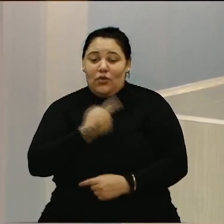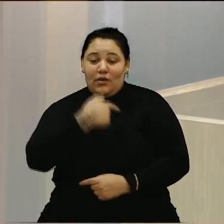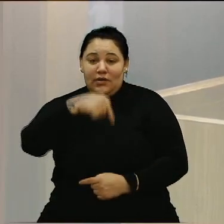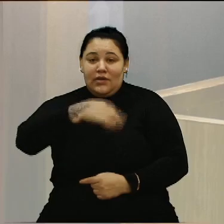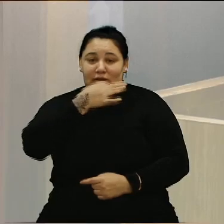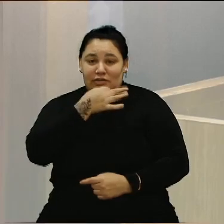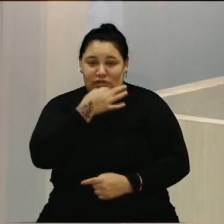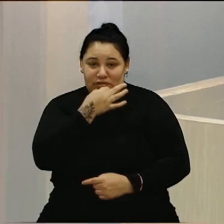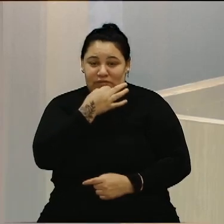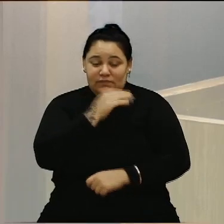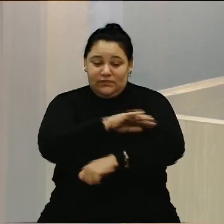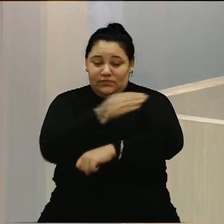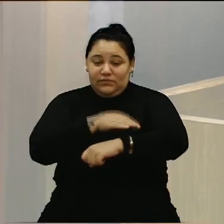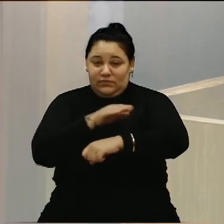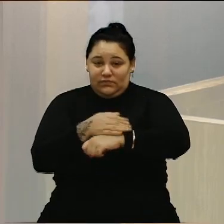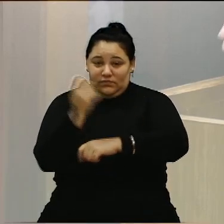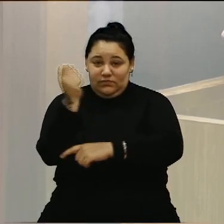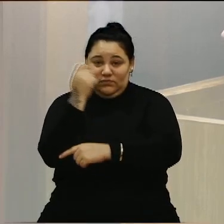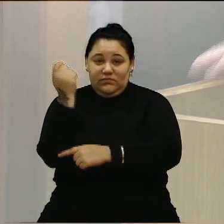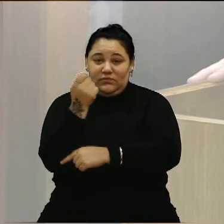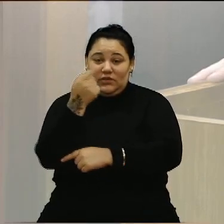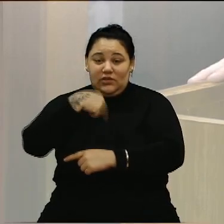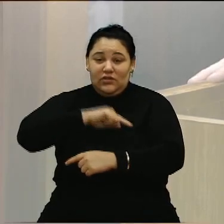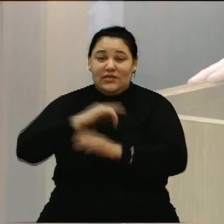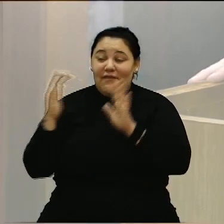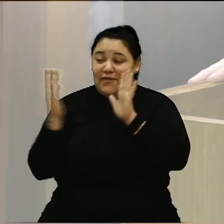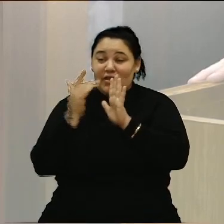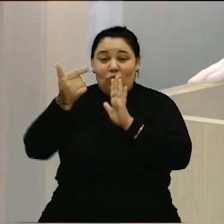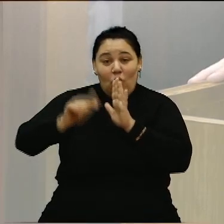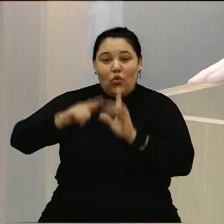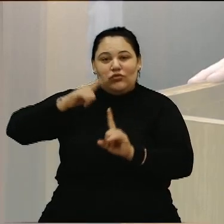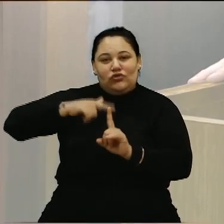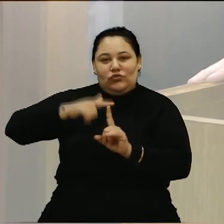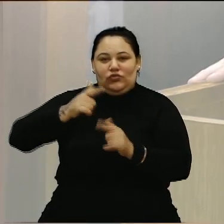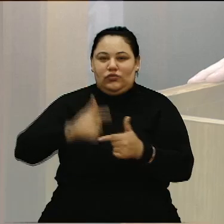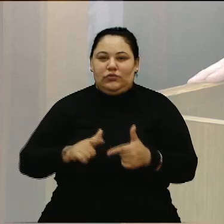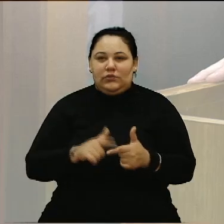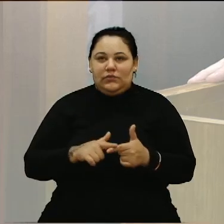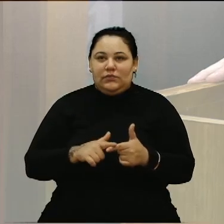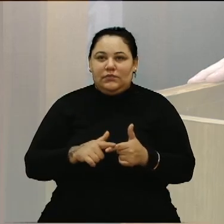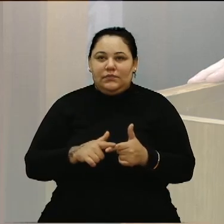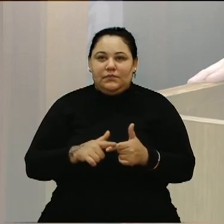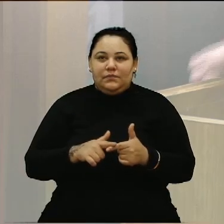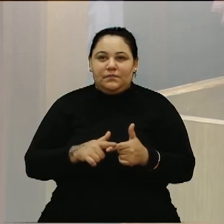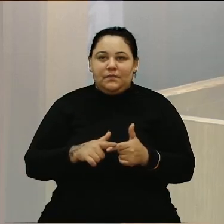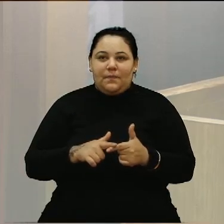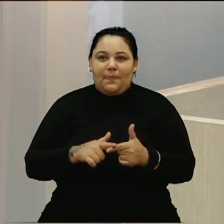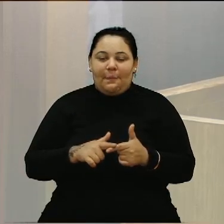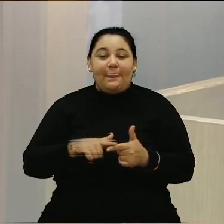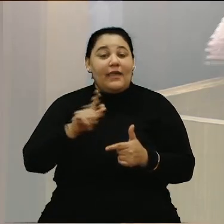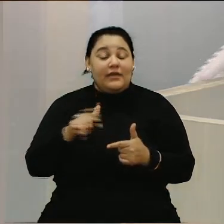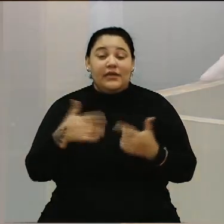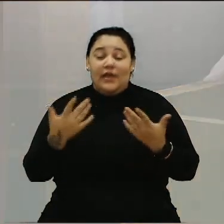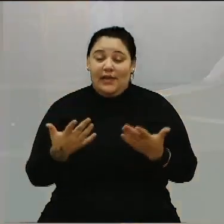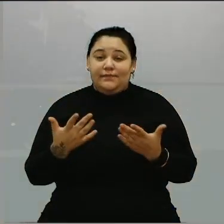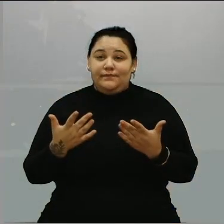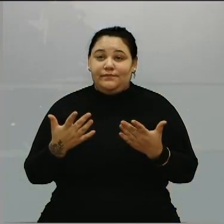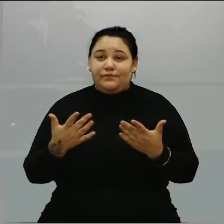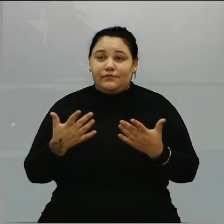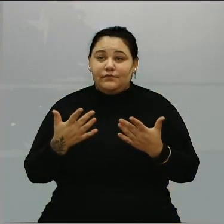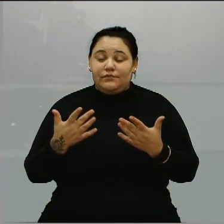na região da Serra, enfrentamos outro tipo de problema, que é justamente as nossas